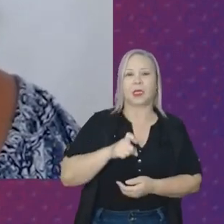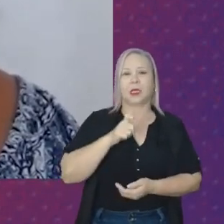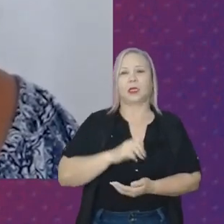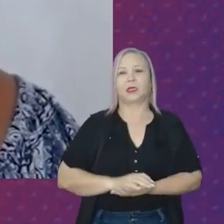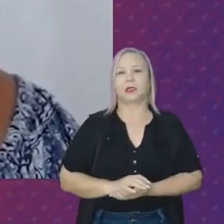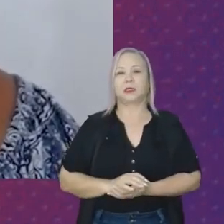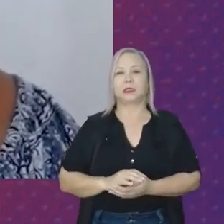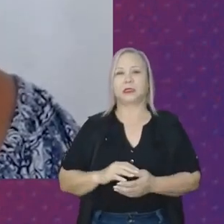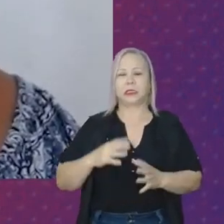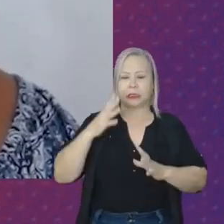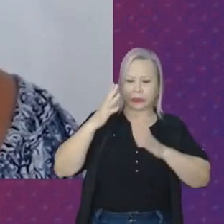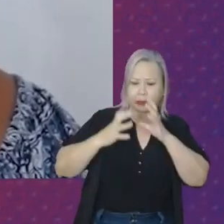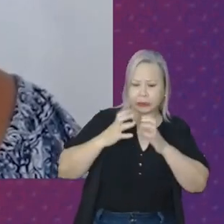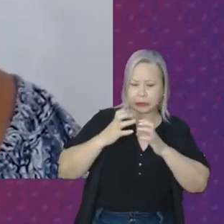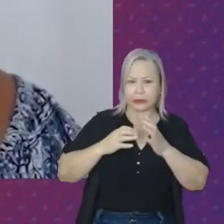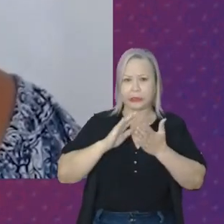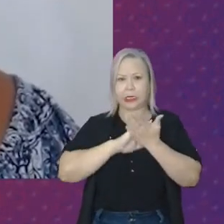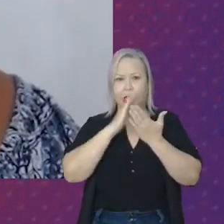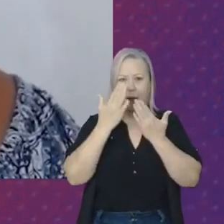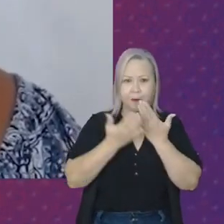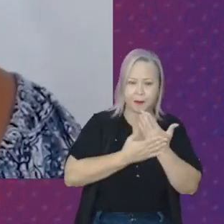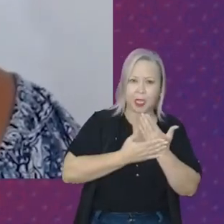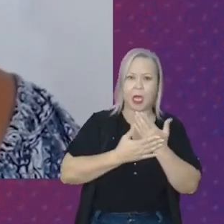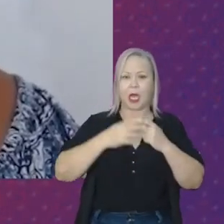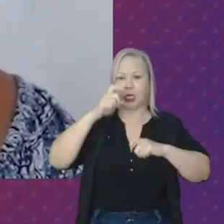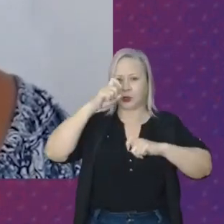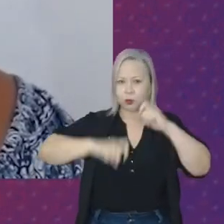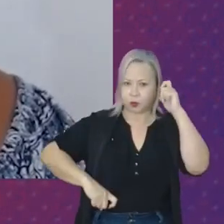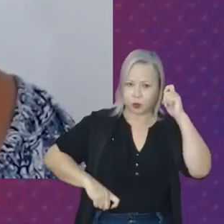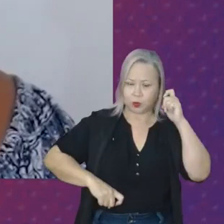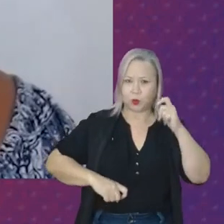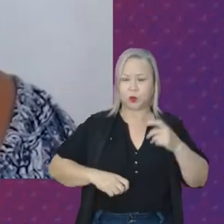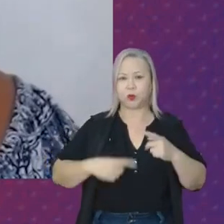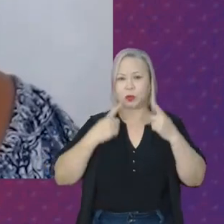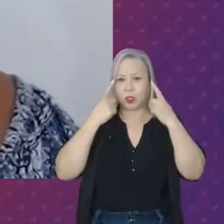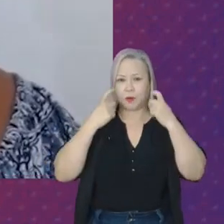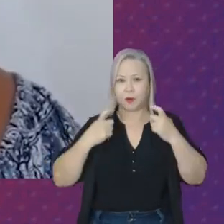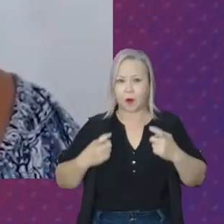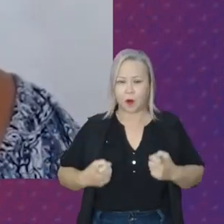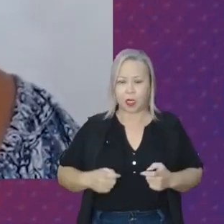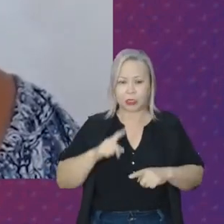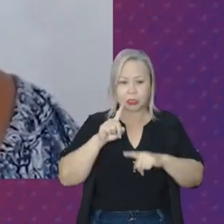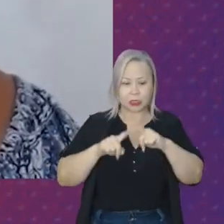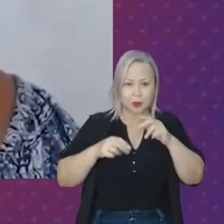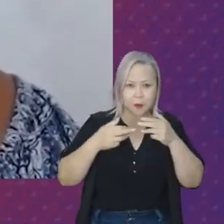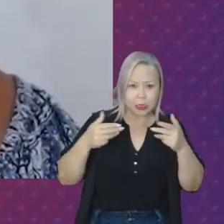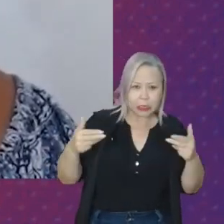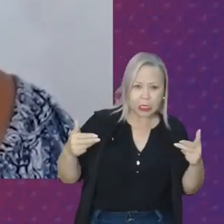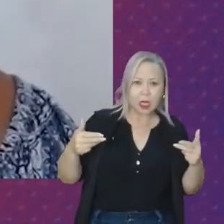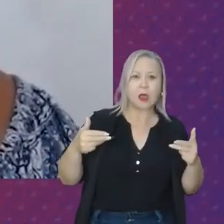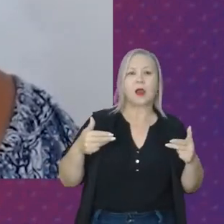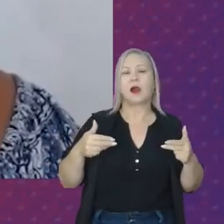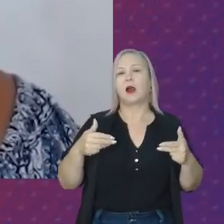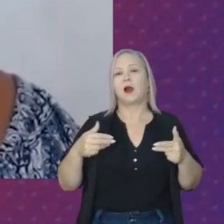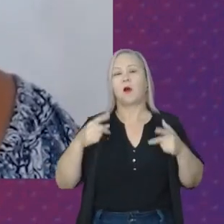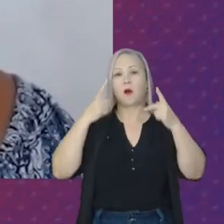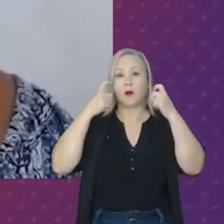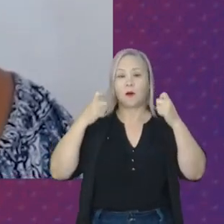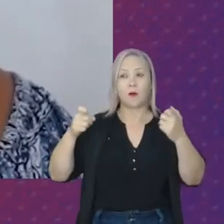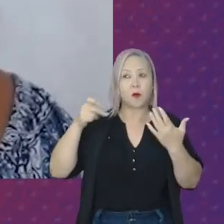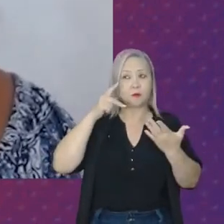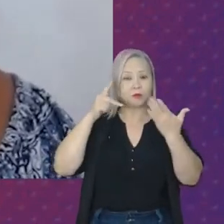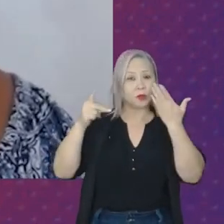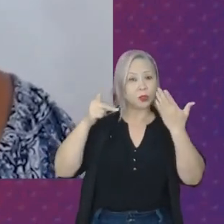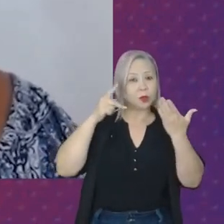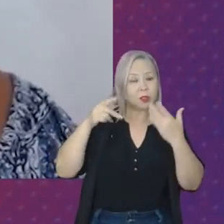a agressão, a ameaça, o estupro, seja a violência material, seja a violência